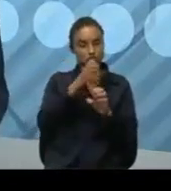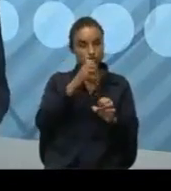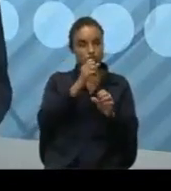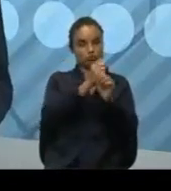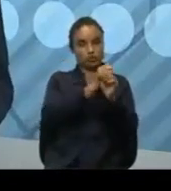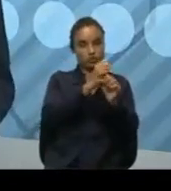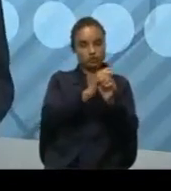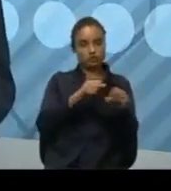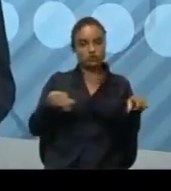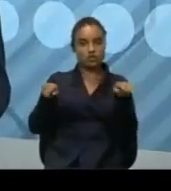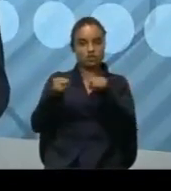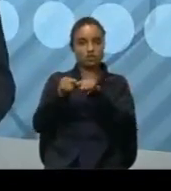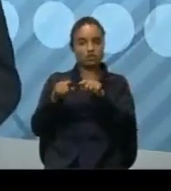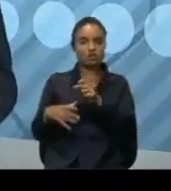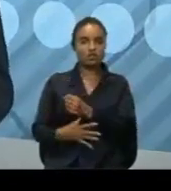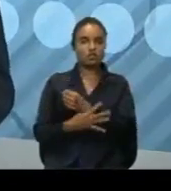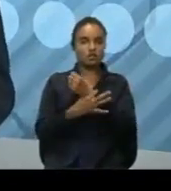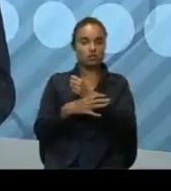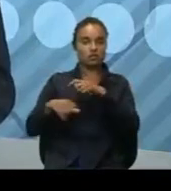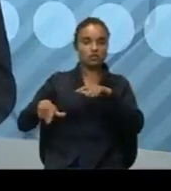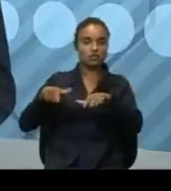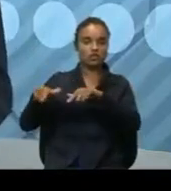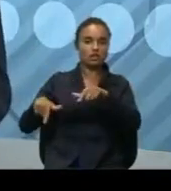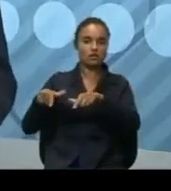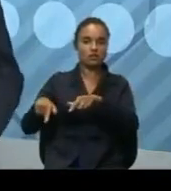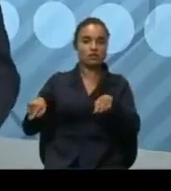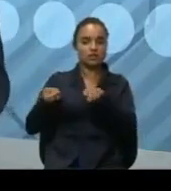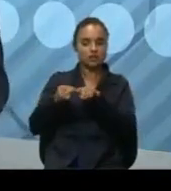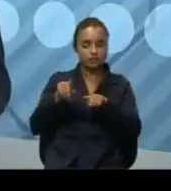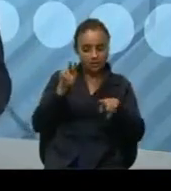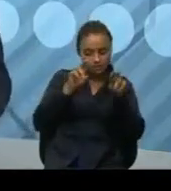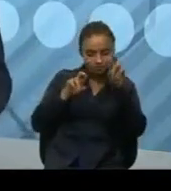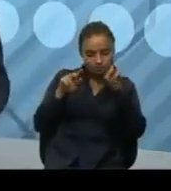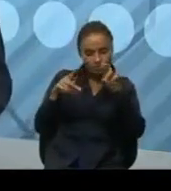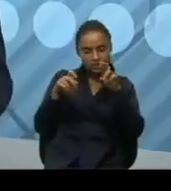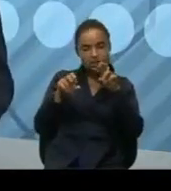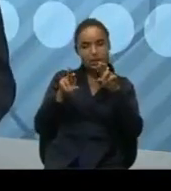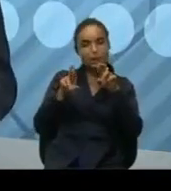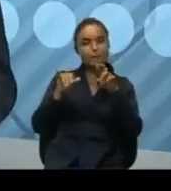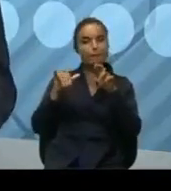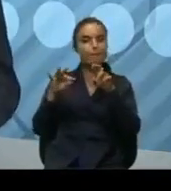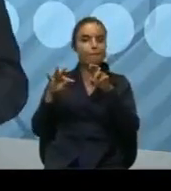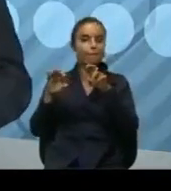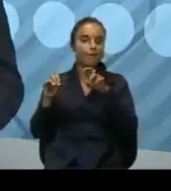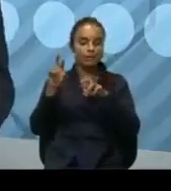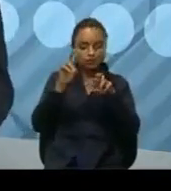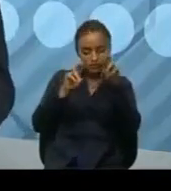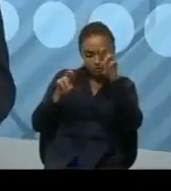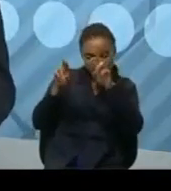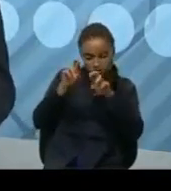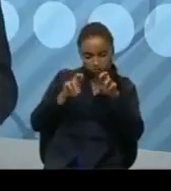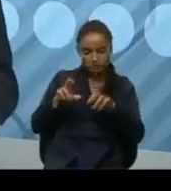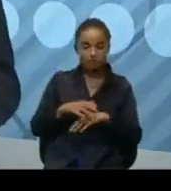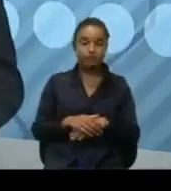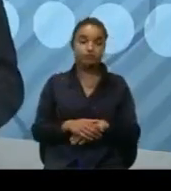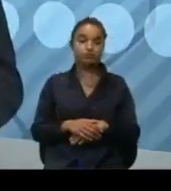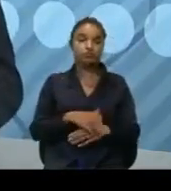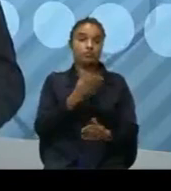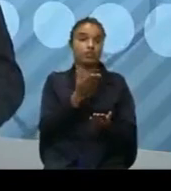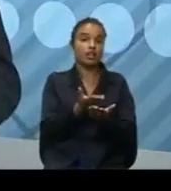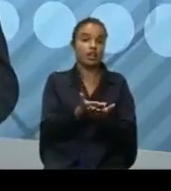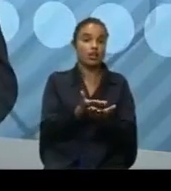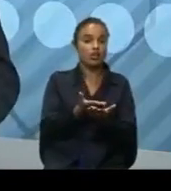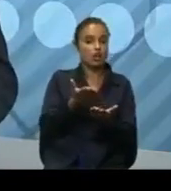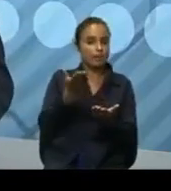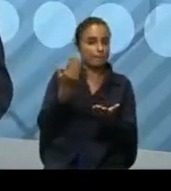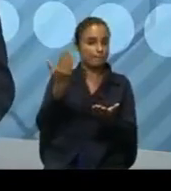perito. Bom, a aula de hoje a gente vai sair daquela aula do gabarito, né, que a gente viu as duas primeiras aulas, e